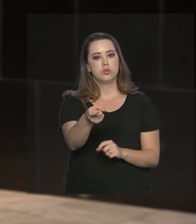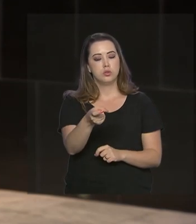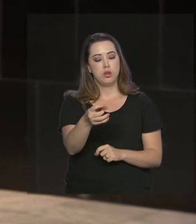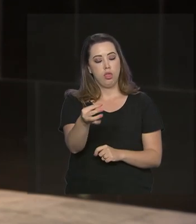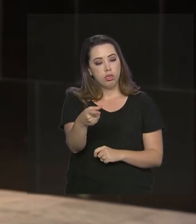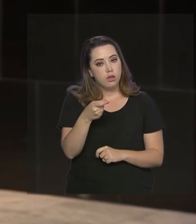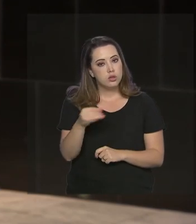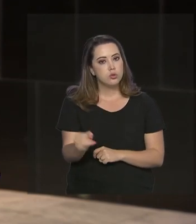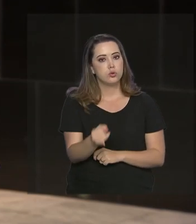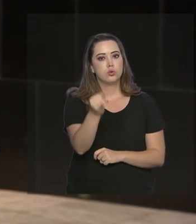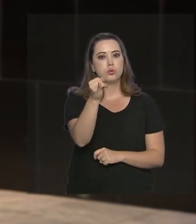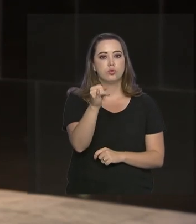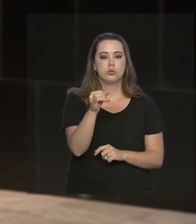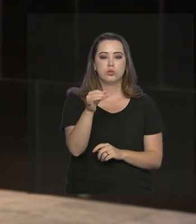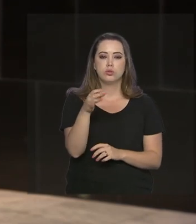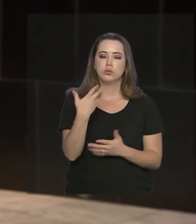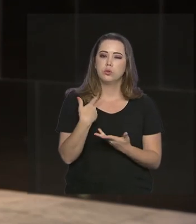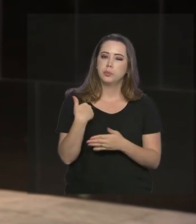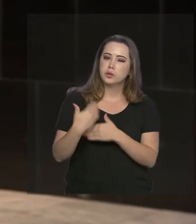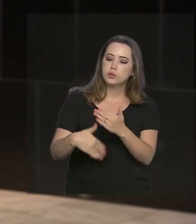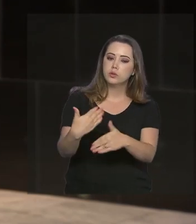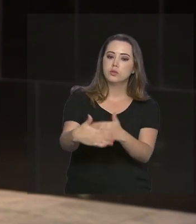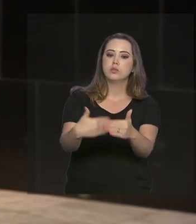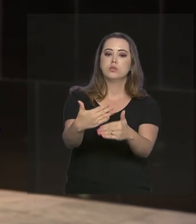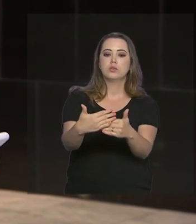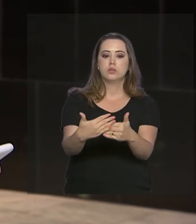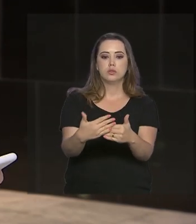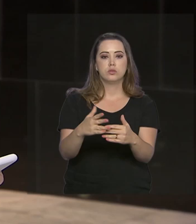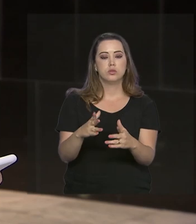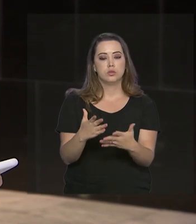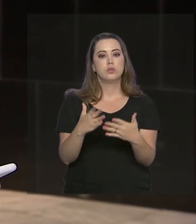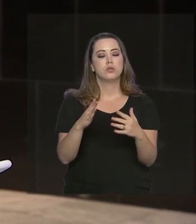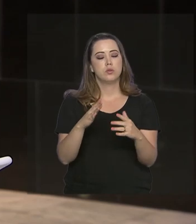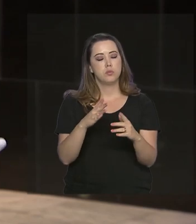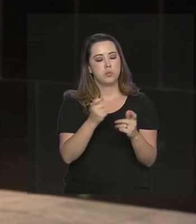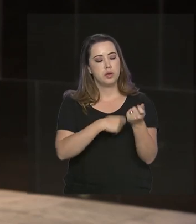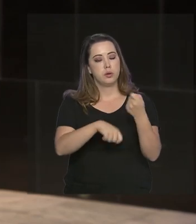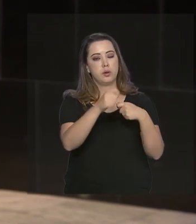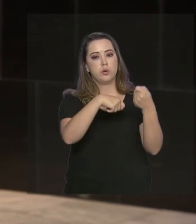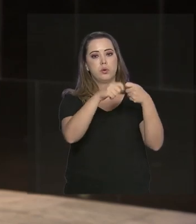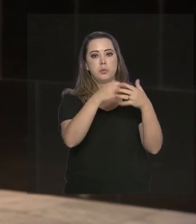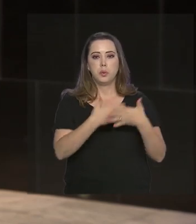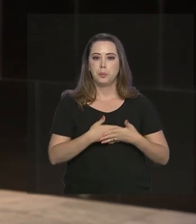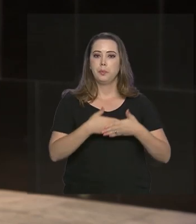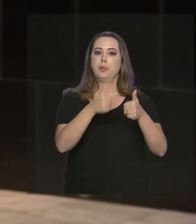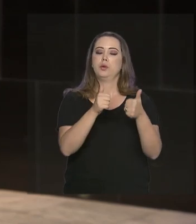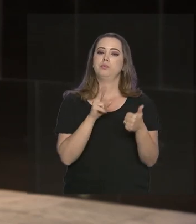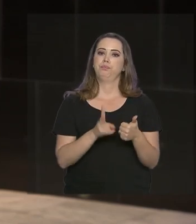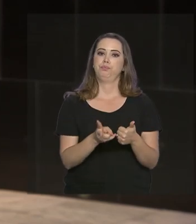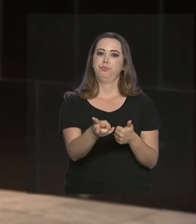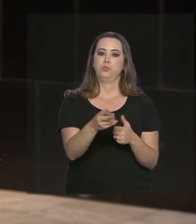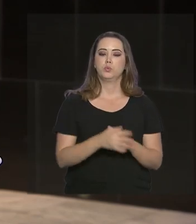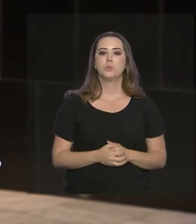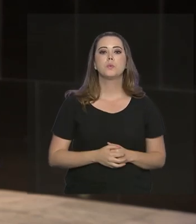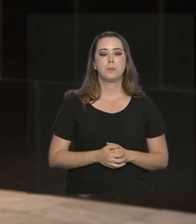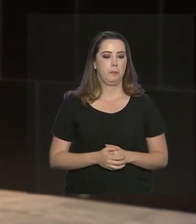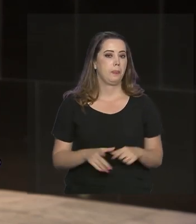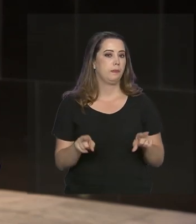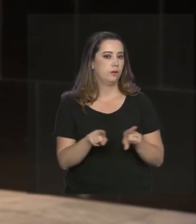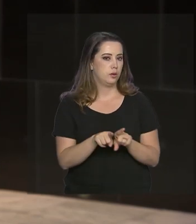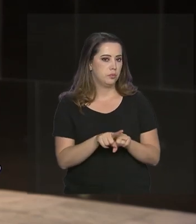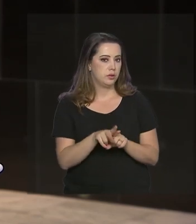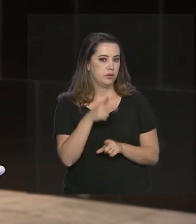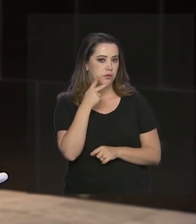juros estrutural para a sustentação, a recuperação sustentável da economia. O Comitê recomenda